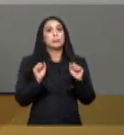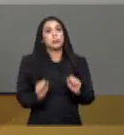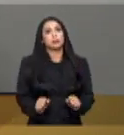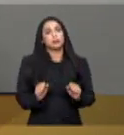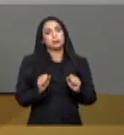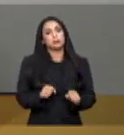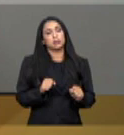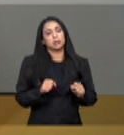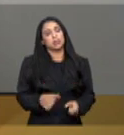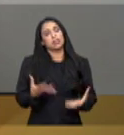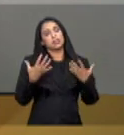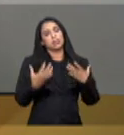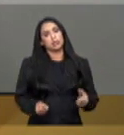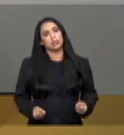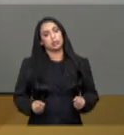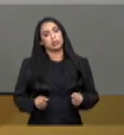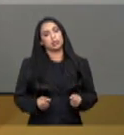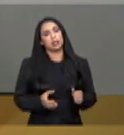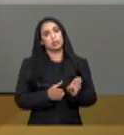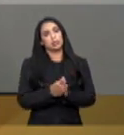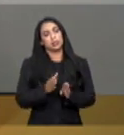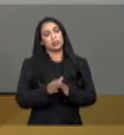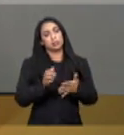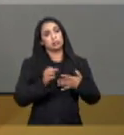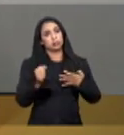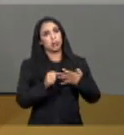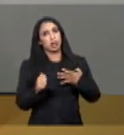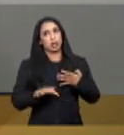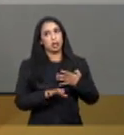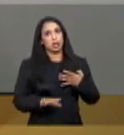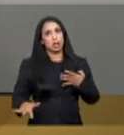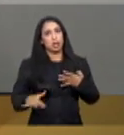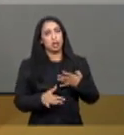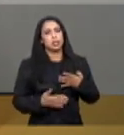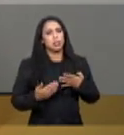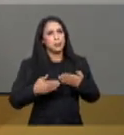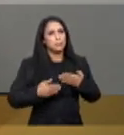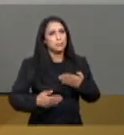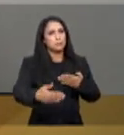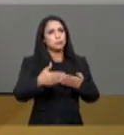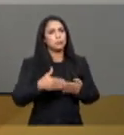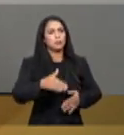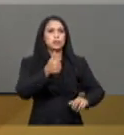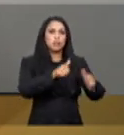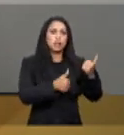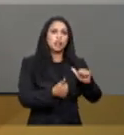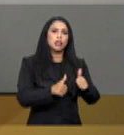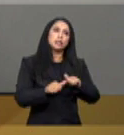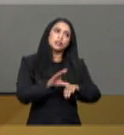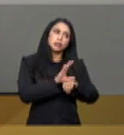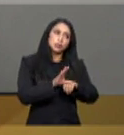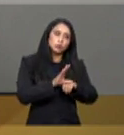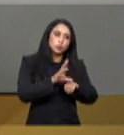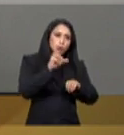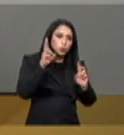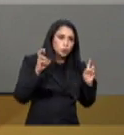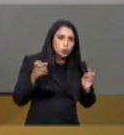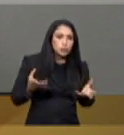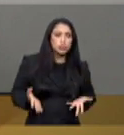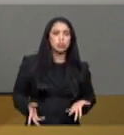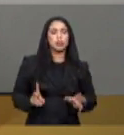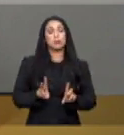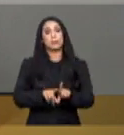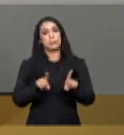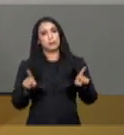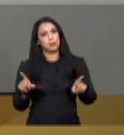possibilidade de adoção da orientação jurisprudencial a partir da análise constitucional da matéria.